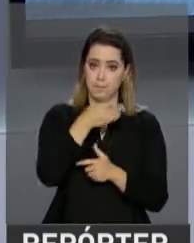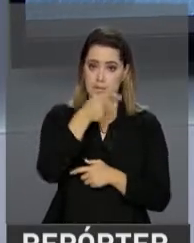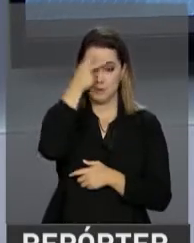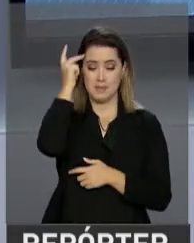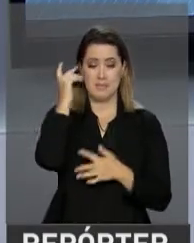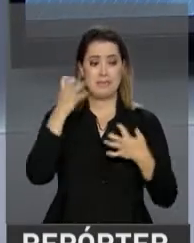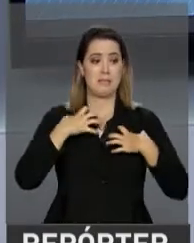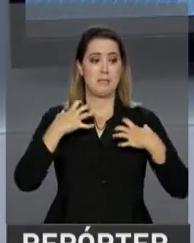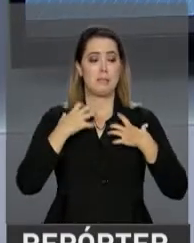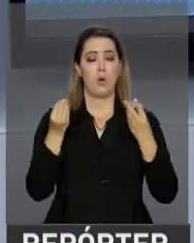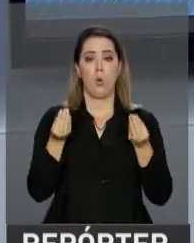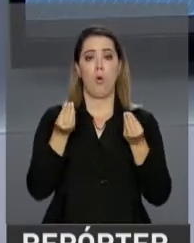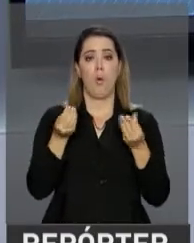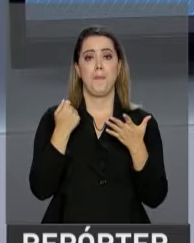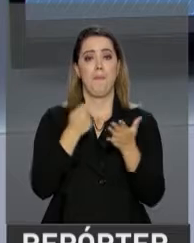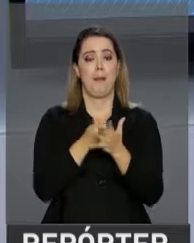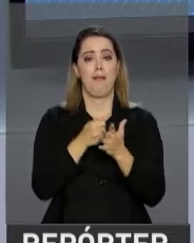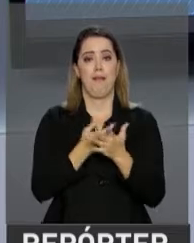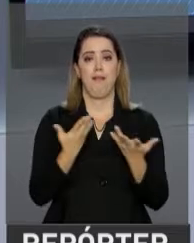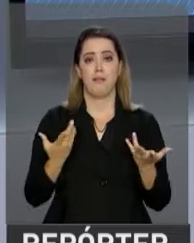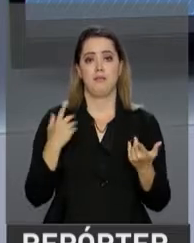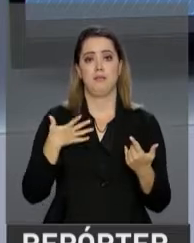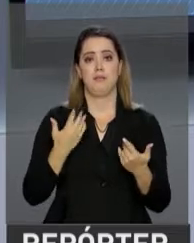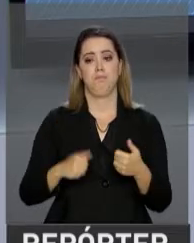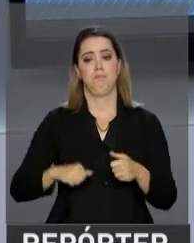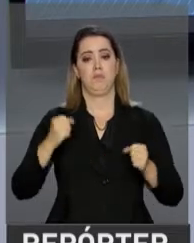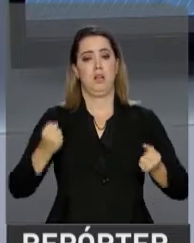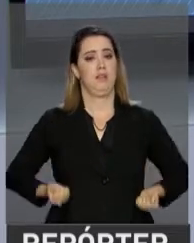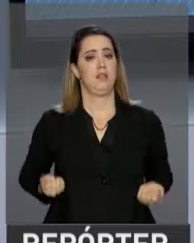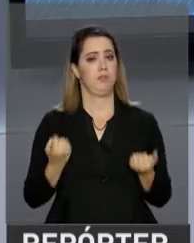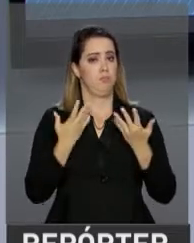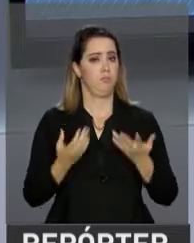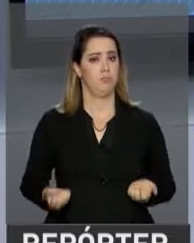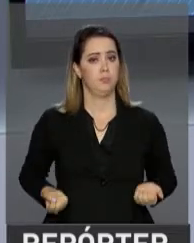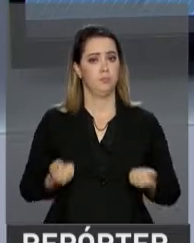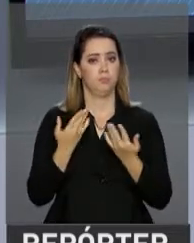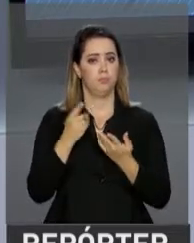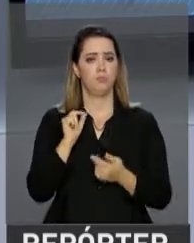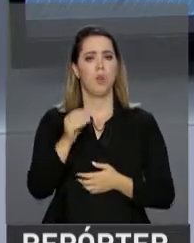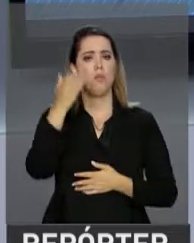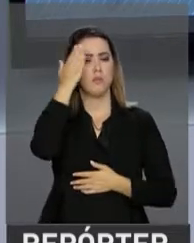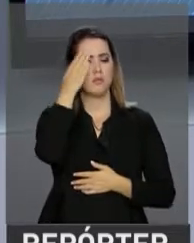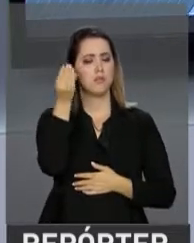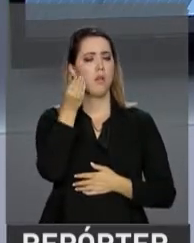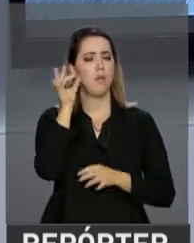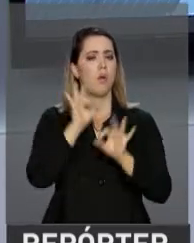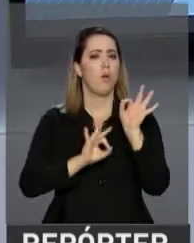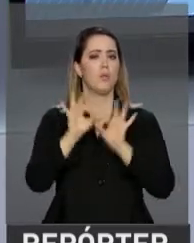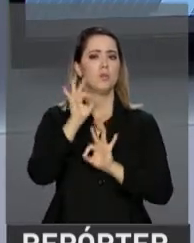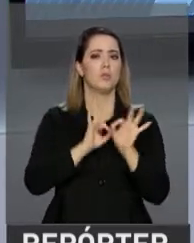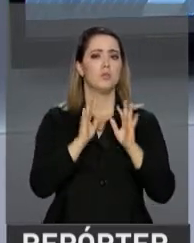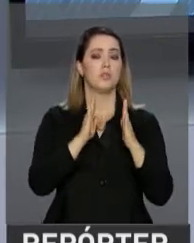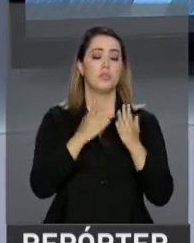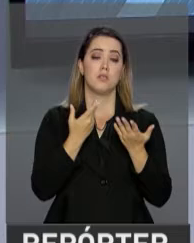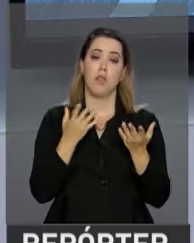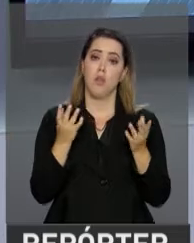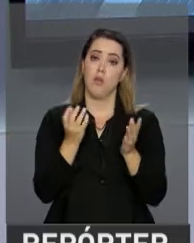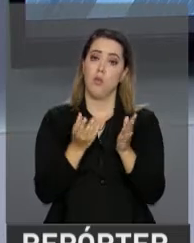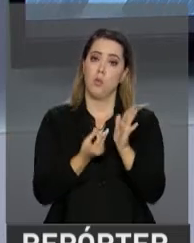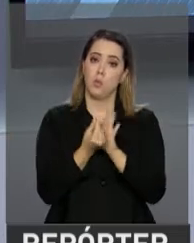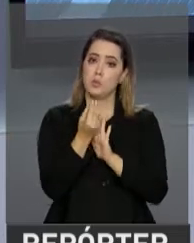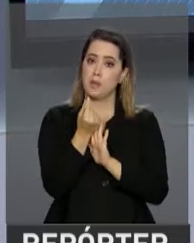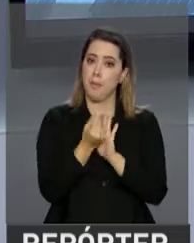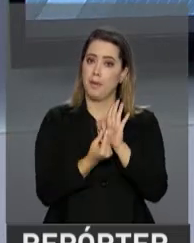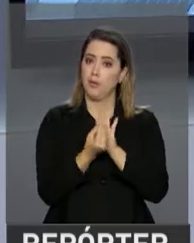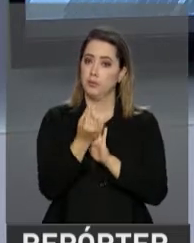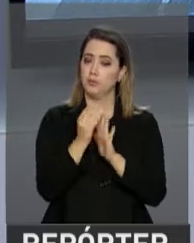pânico e não sabe o que fazer quando está gastando mais do que recebe mas além disso você sabe organizar as contas de casa com uma boa